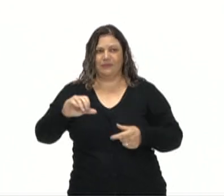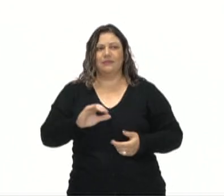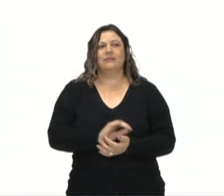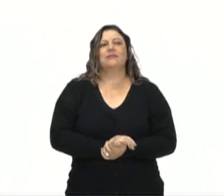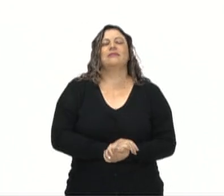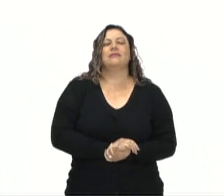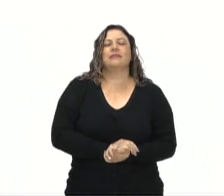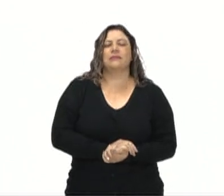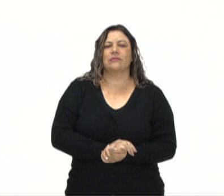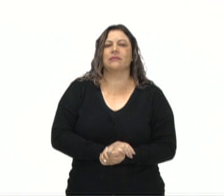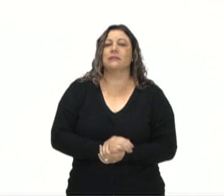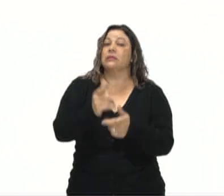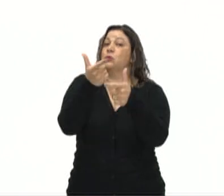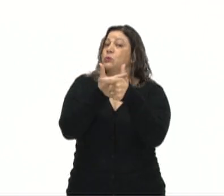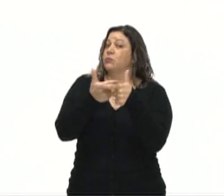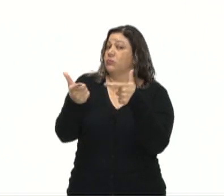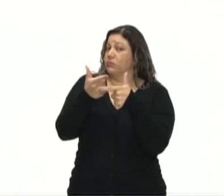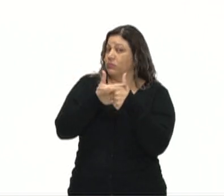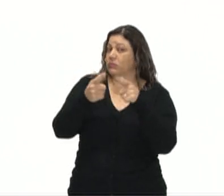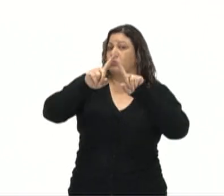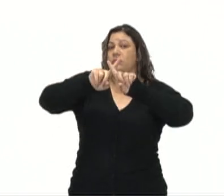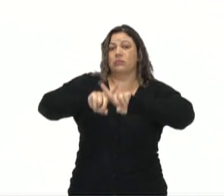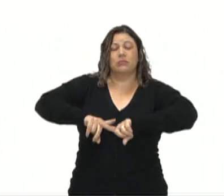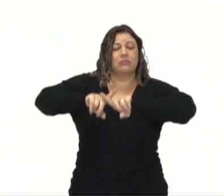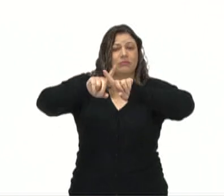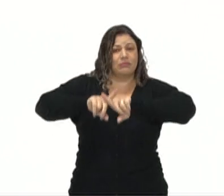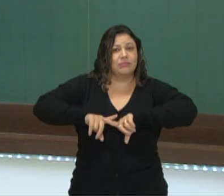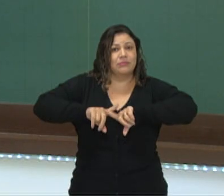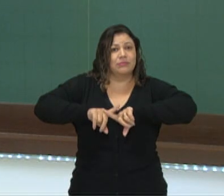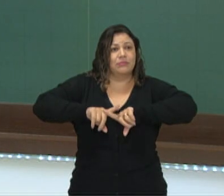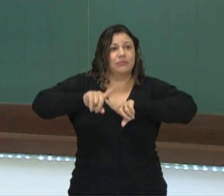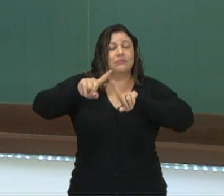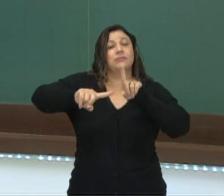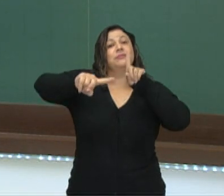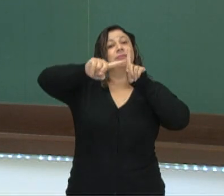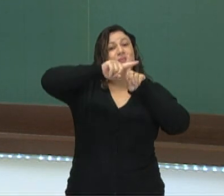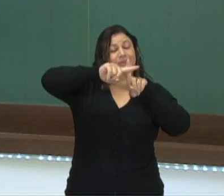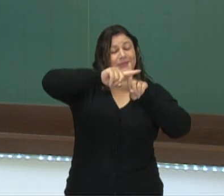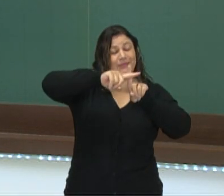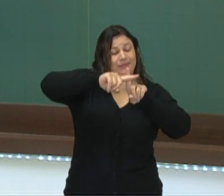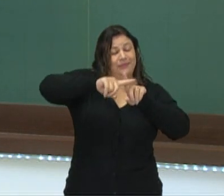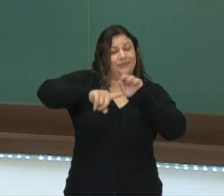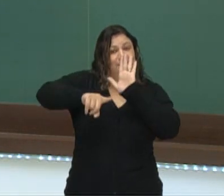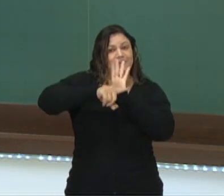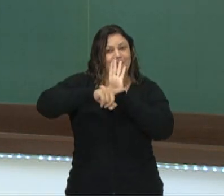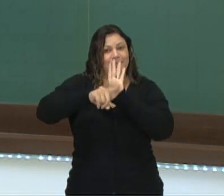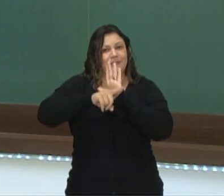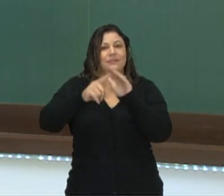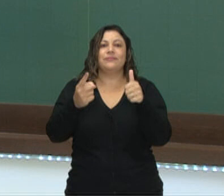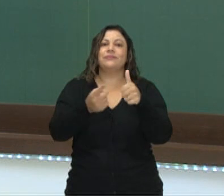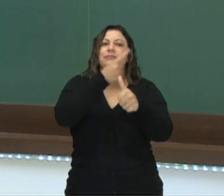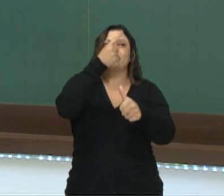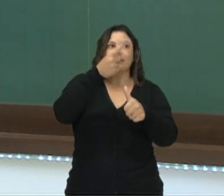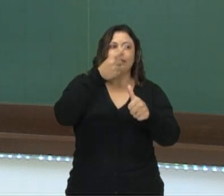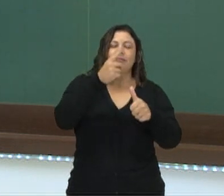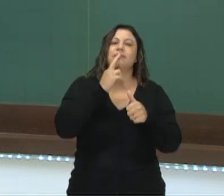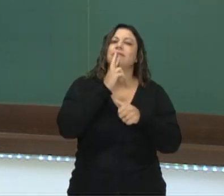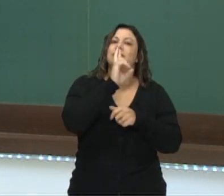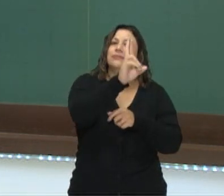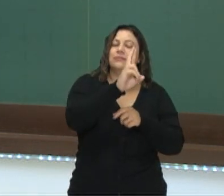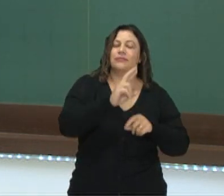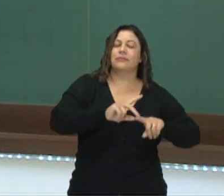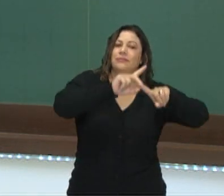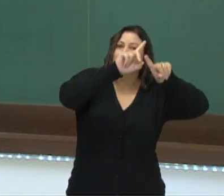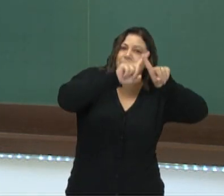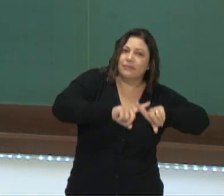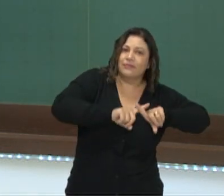mim uma divisão, uma multiplicação, uma adição e uma subtração. Primeiramente, resolvemos a multiplicação e a